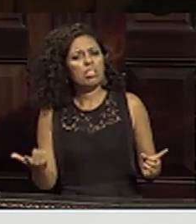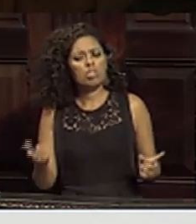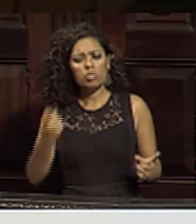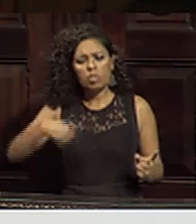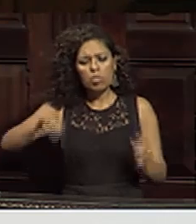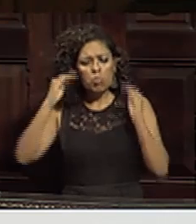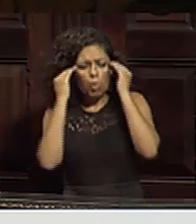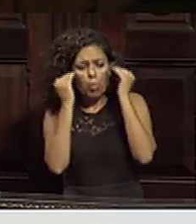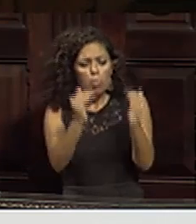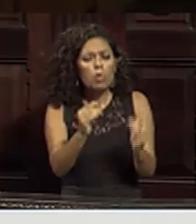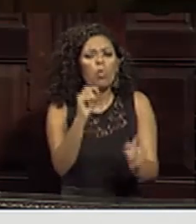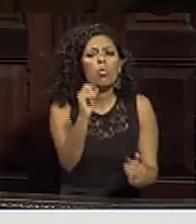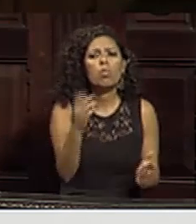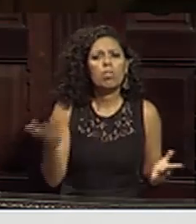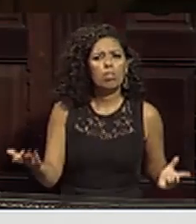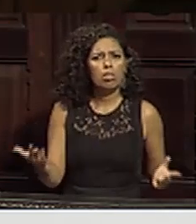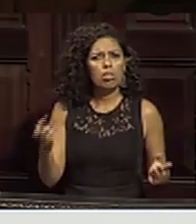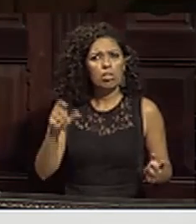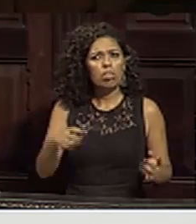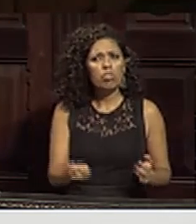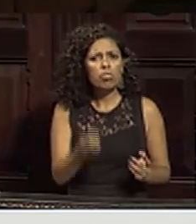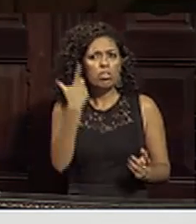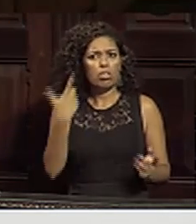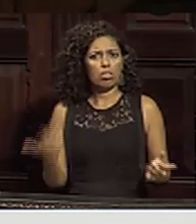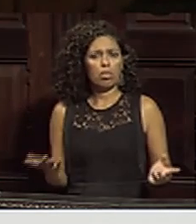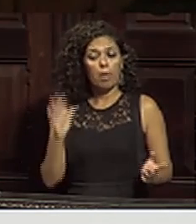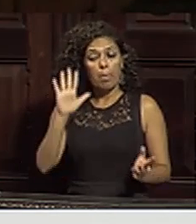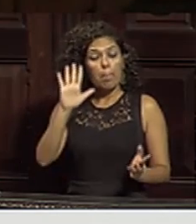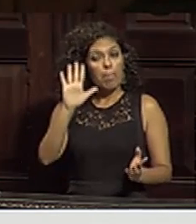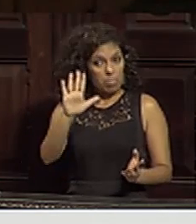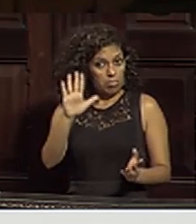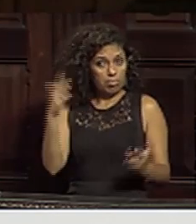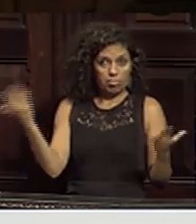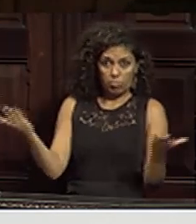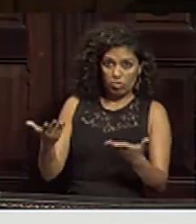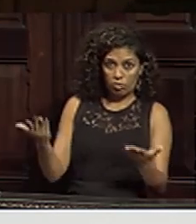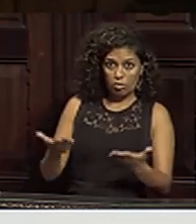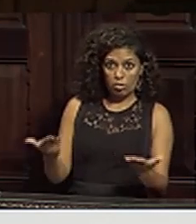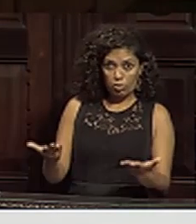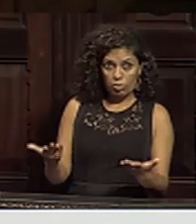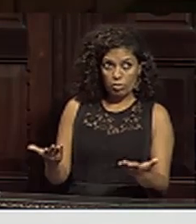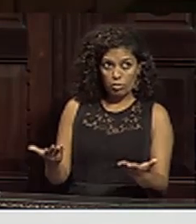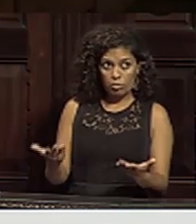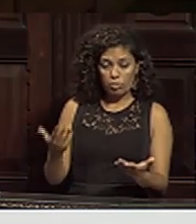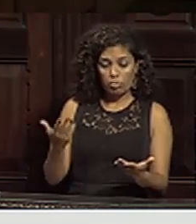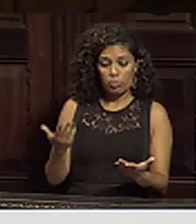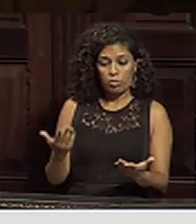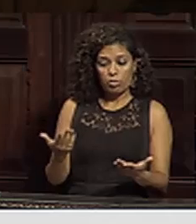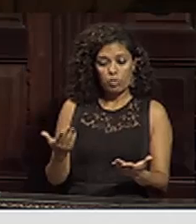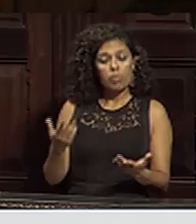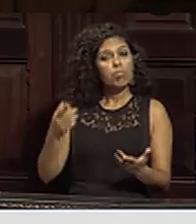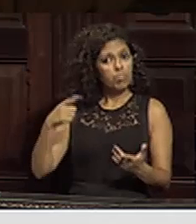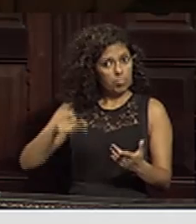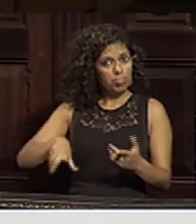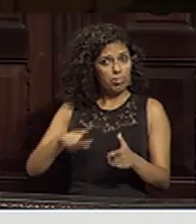deputada Marta Rocha, é mais fácil um cidadão